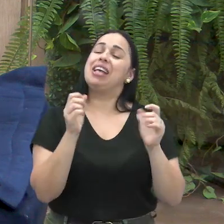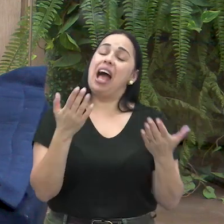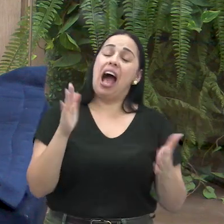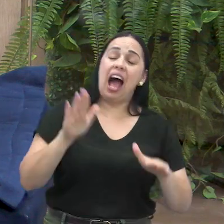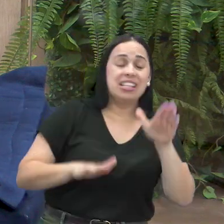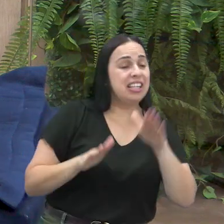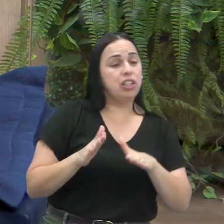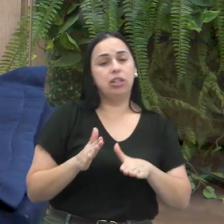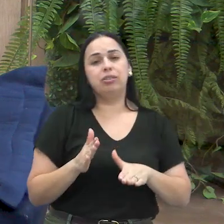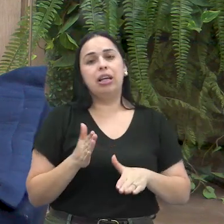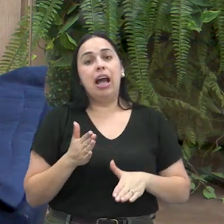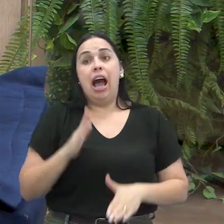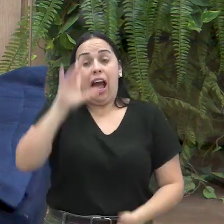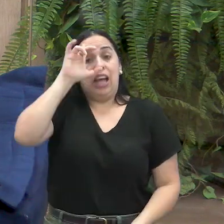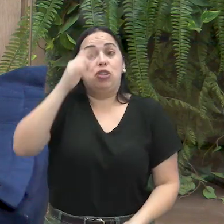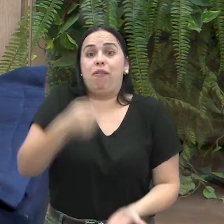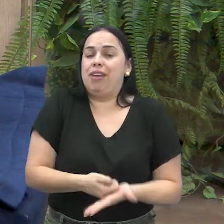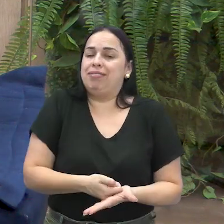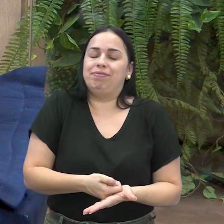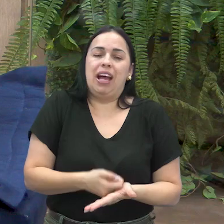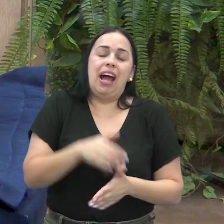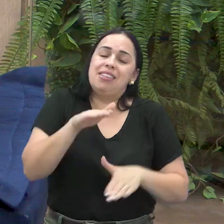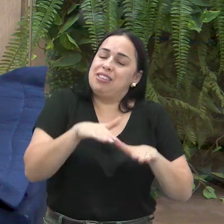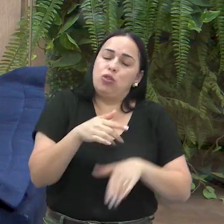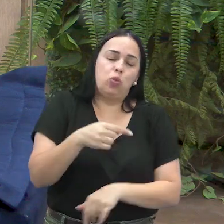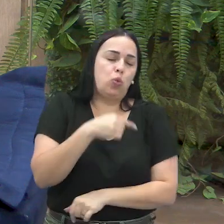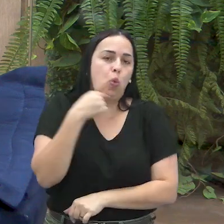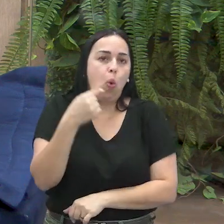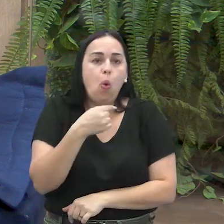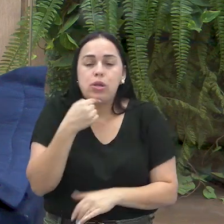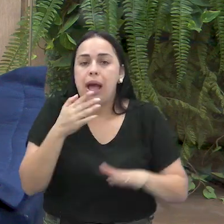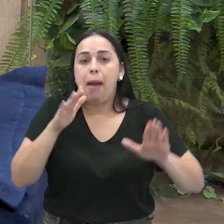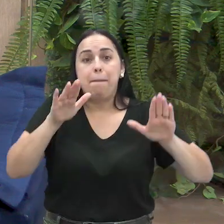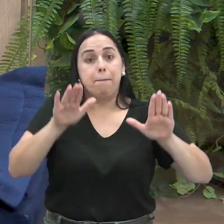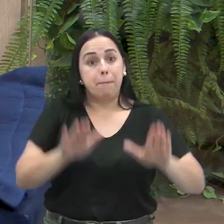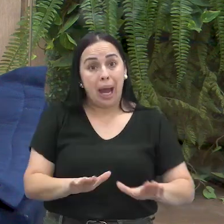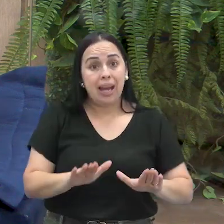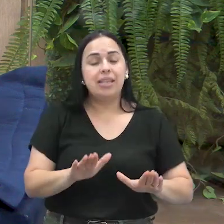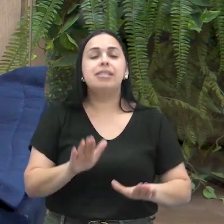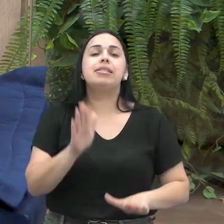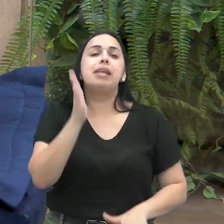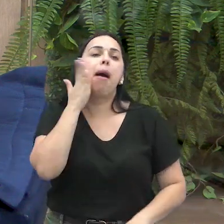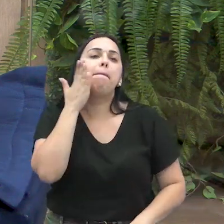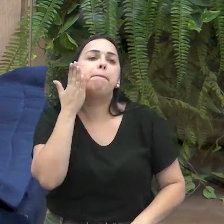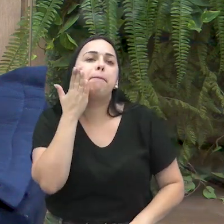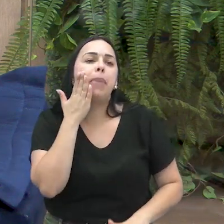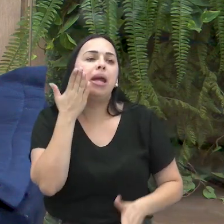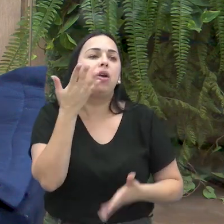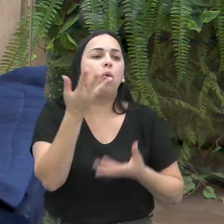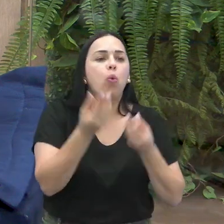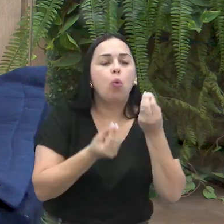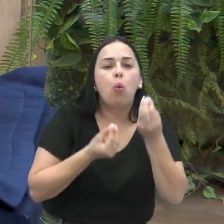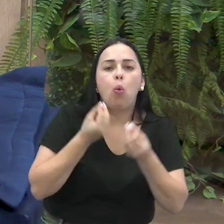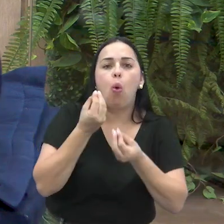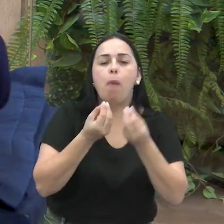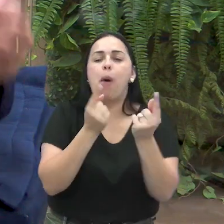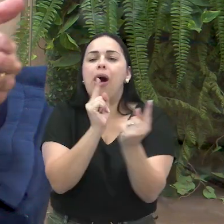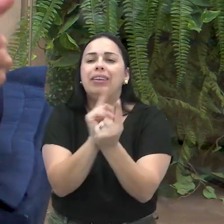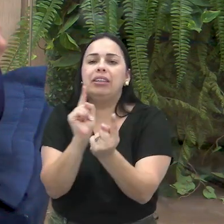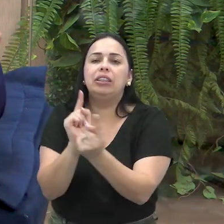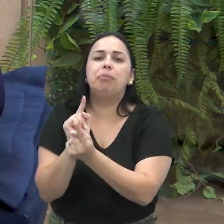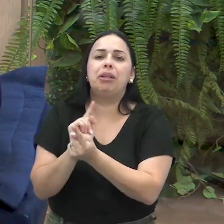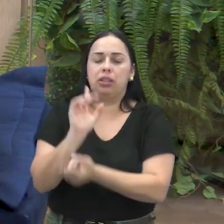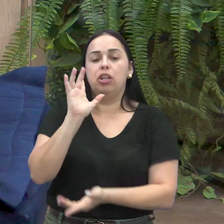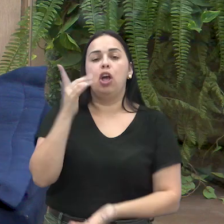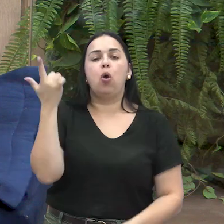Nem sempre é um sim, nem sempre você resolve, porque não é possível, mas você tendo essa dinâmica, você resolve muito